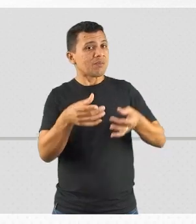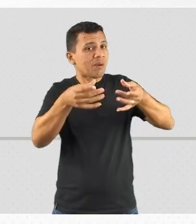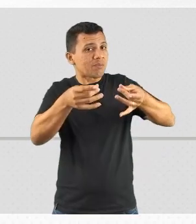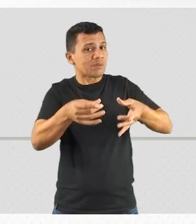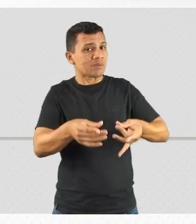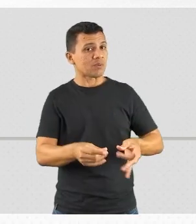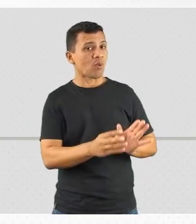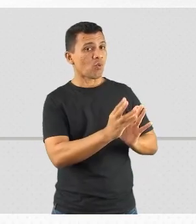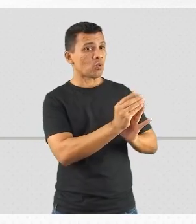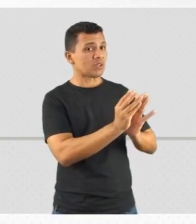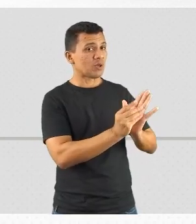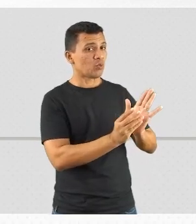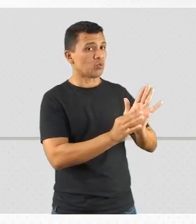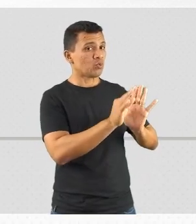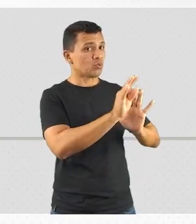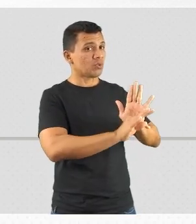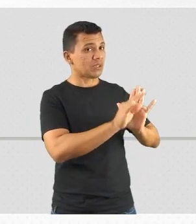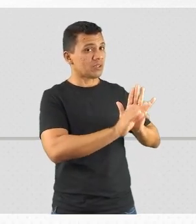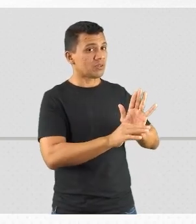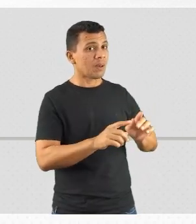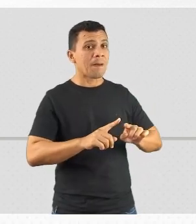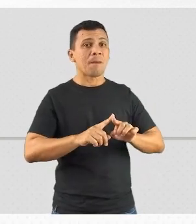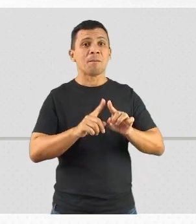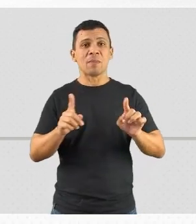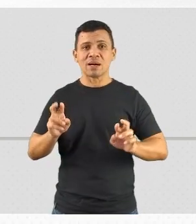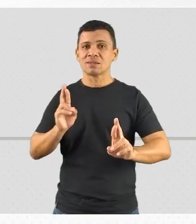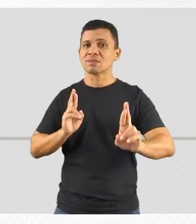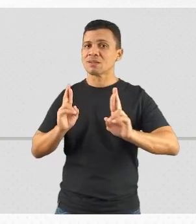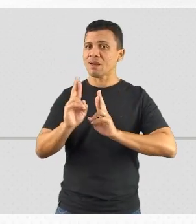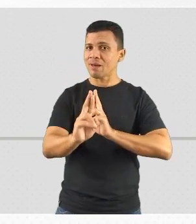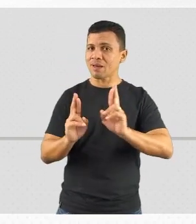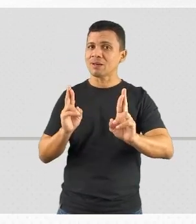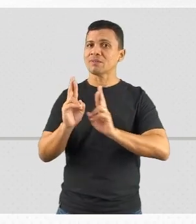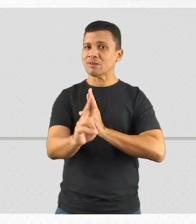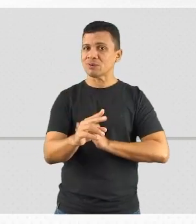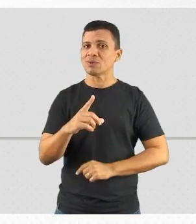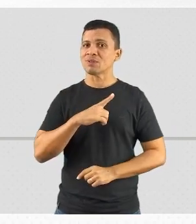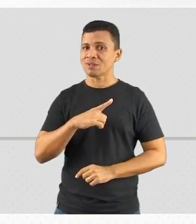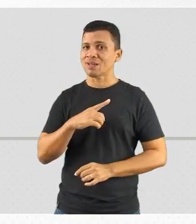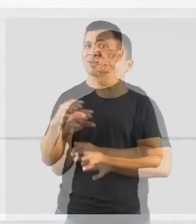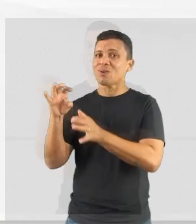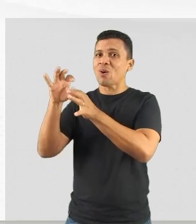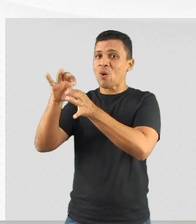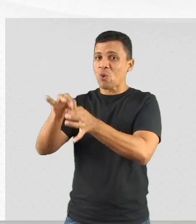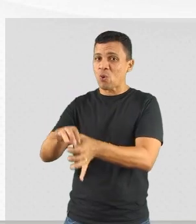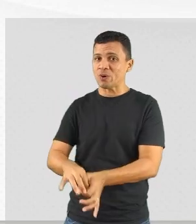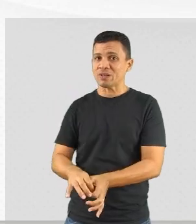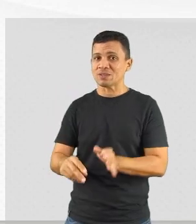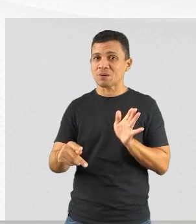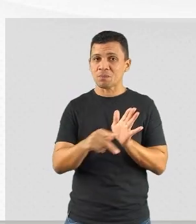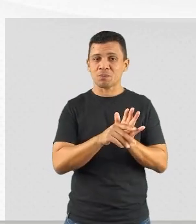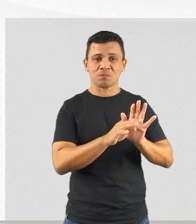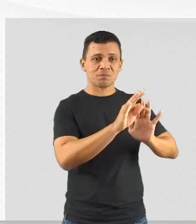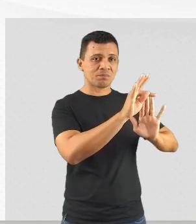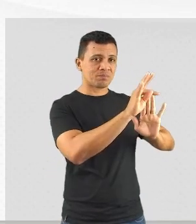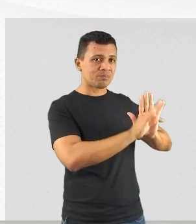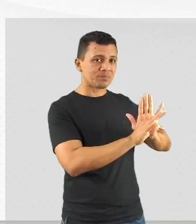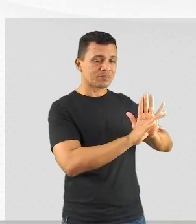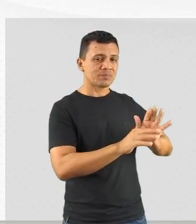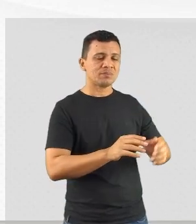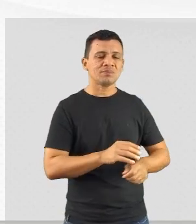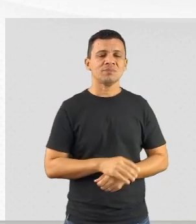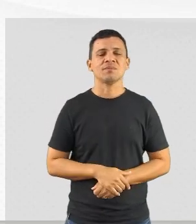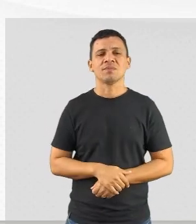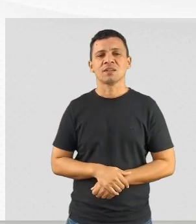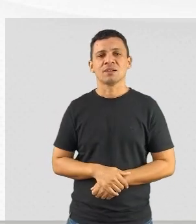apresentado no texto, mas eles têm relação, porque se não tiver relação, a gente não tem a coerência textual, né? Então, quando eu falo de coerência